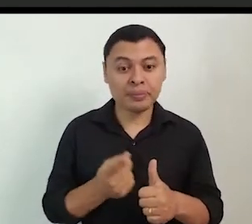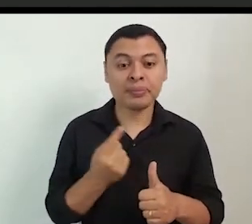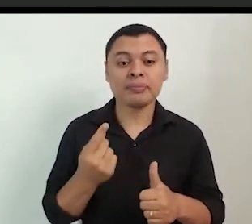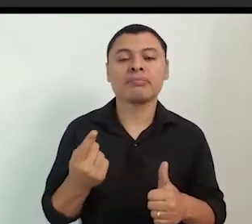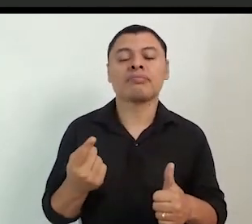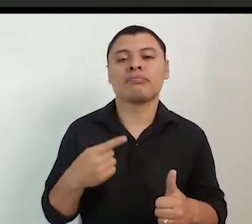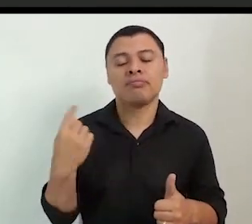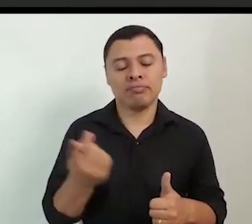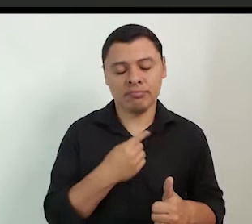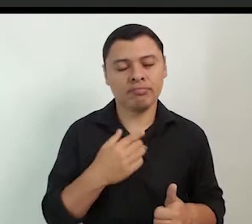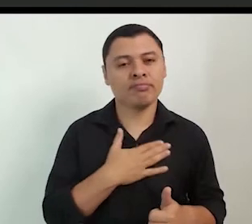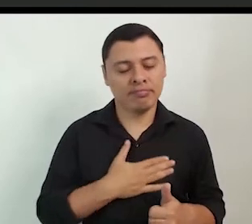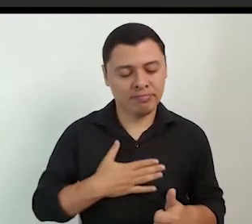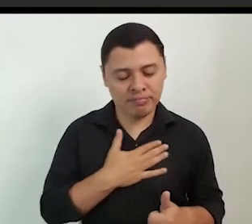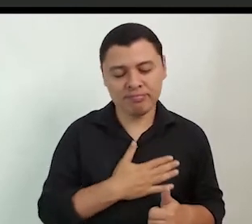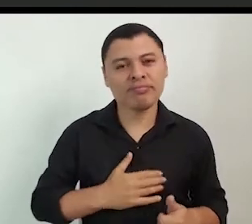gostaríamos de dar as boas-vindas.